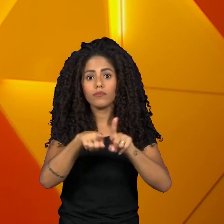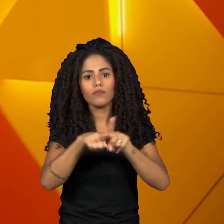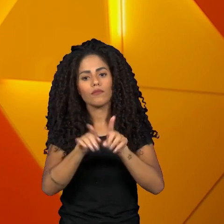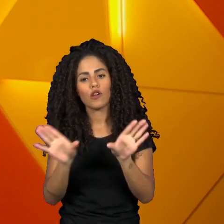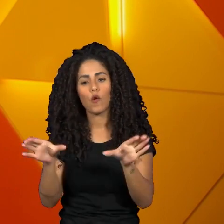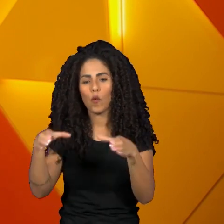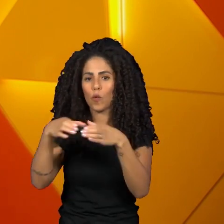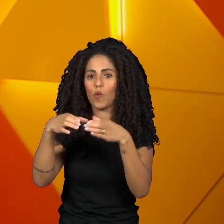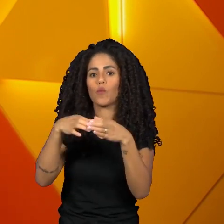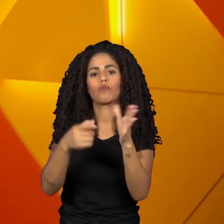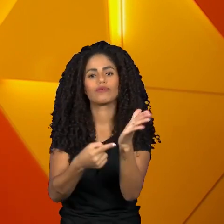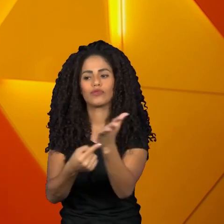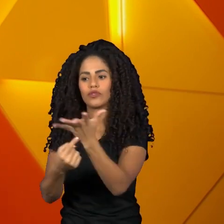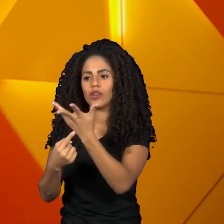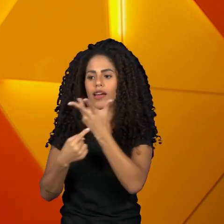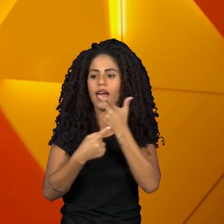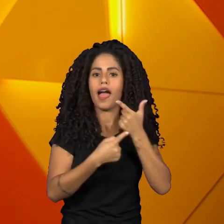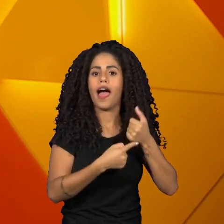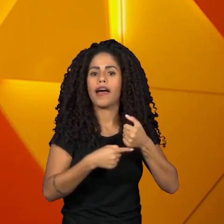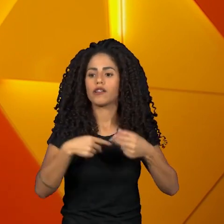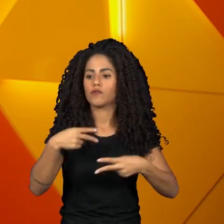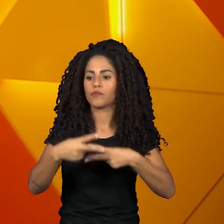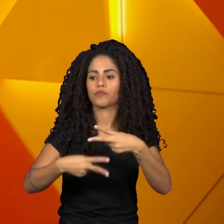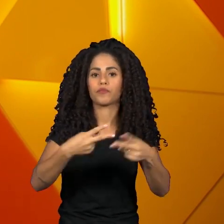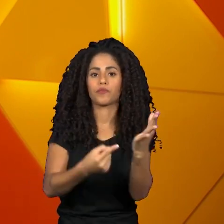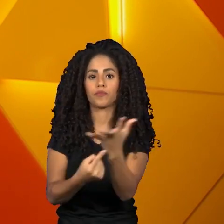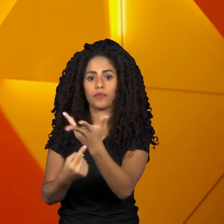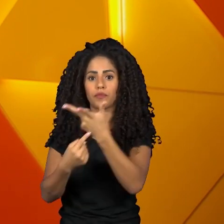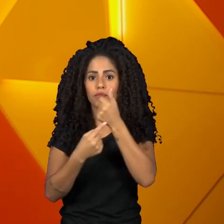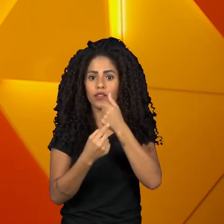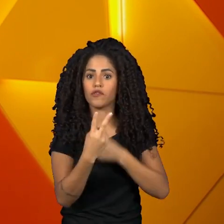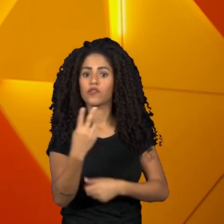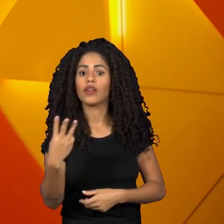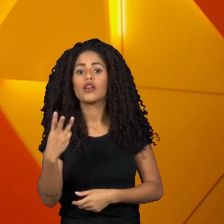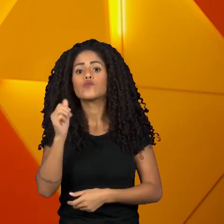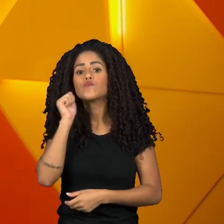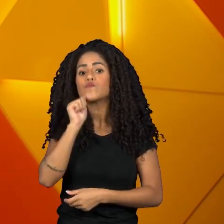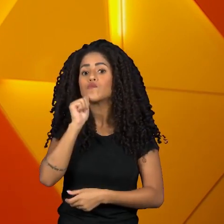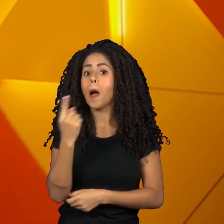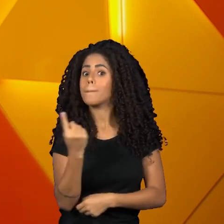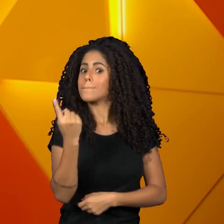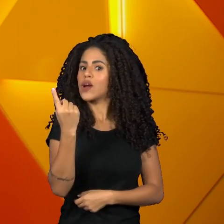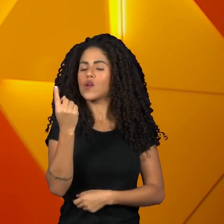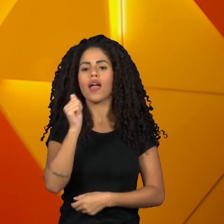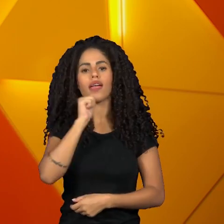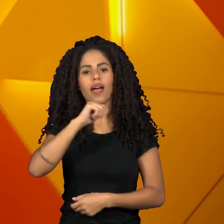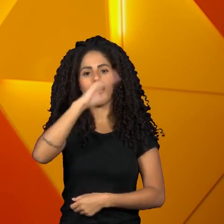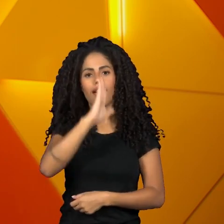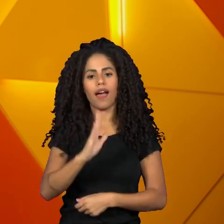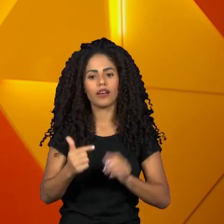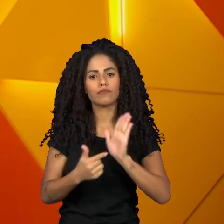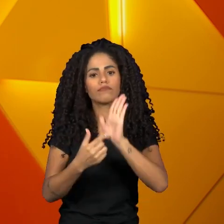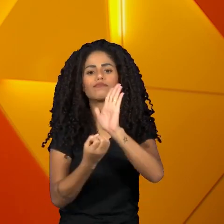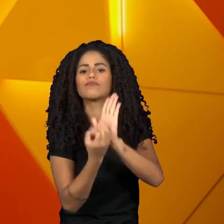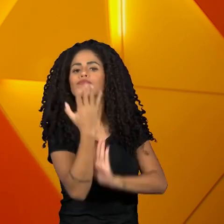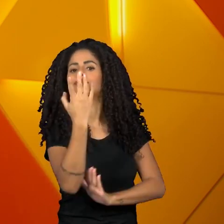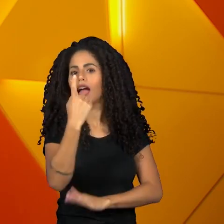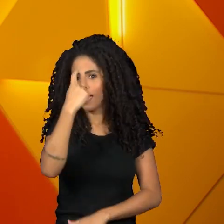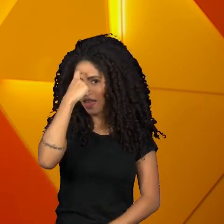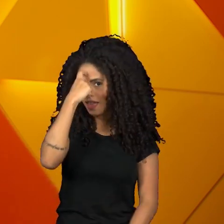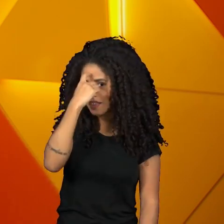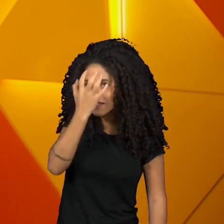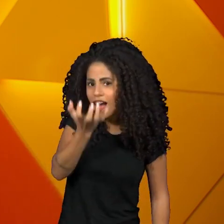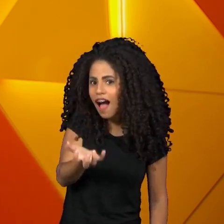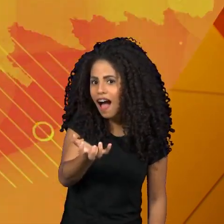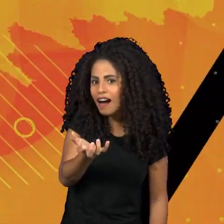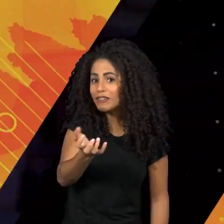coletivo de arte Frente 3 de Fevereiro, que traz a primeira mulher negra brasileira que foi recriada por inteligência